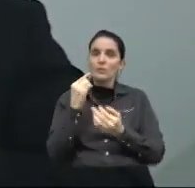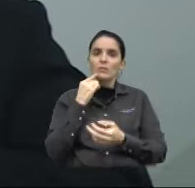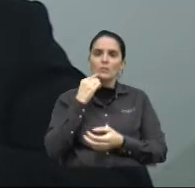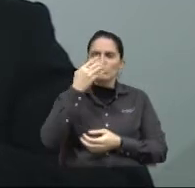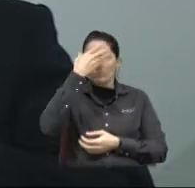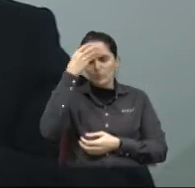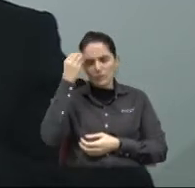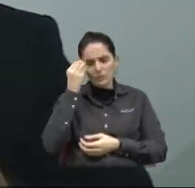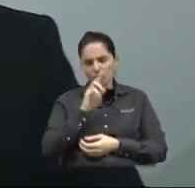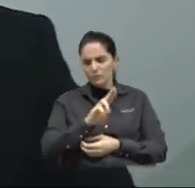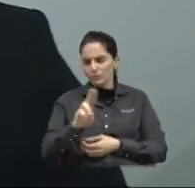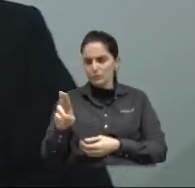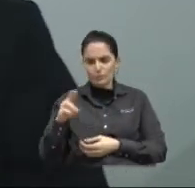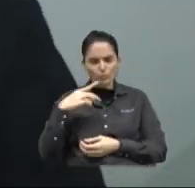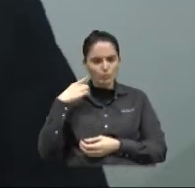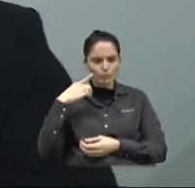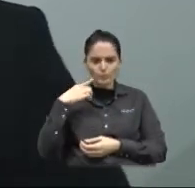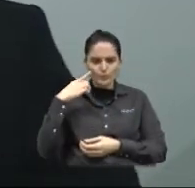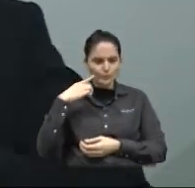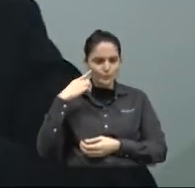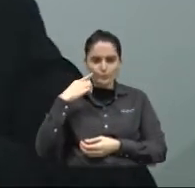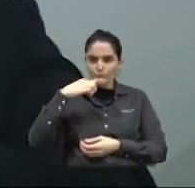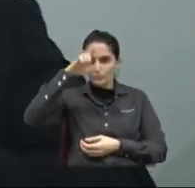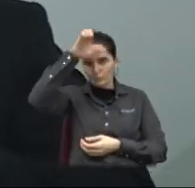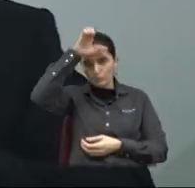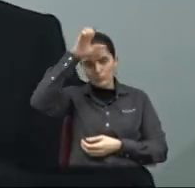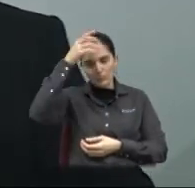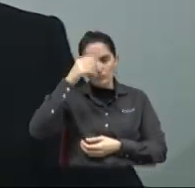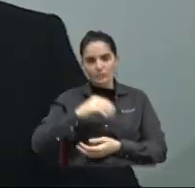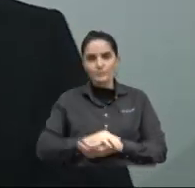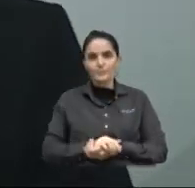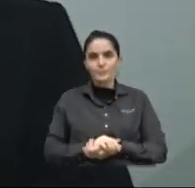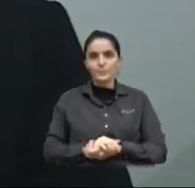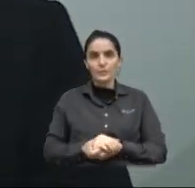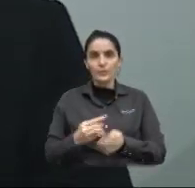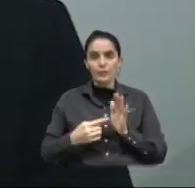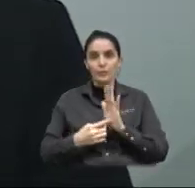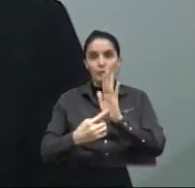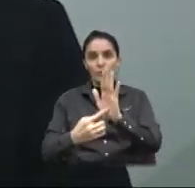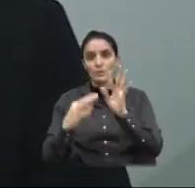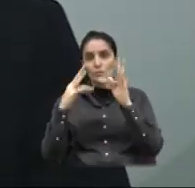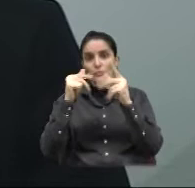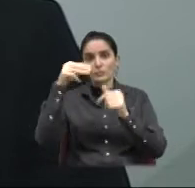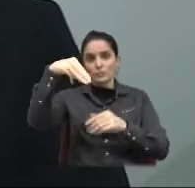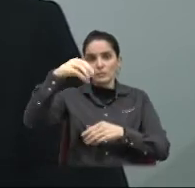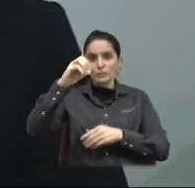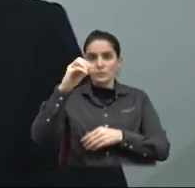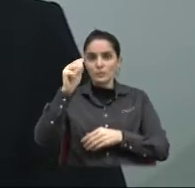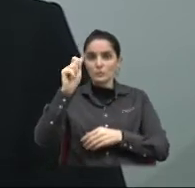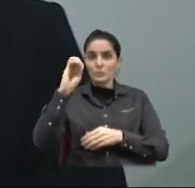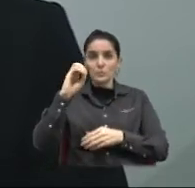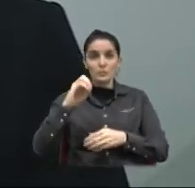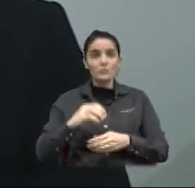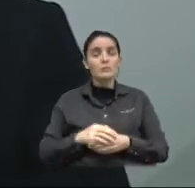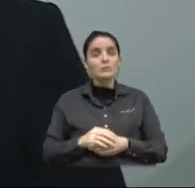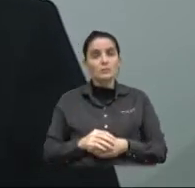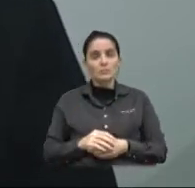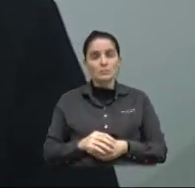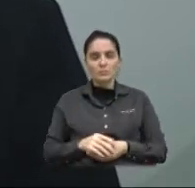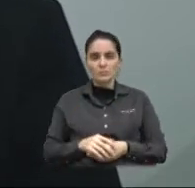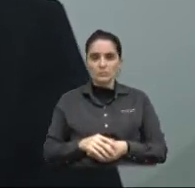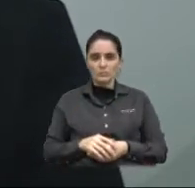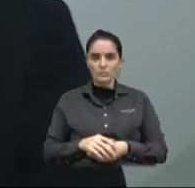do deputado e vai levar todas as moções que várias cidades inclusive a emoção de lá